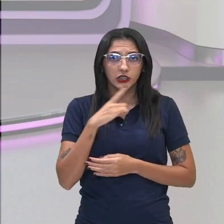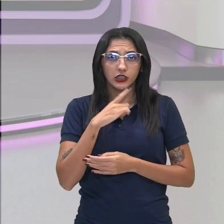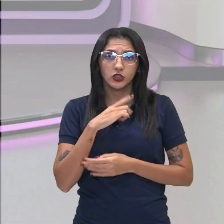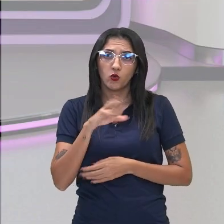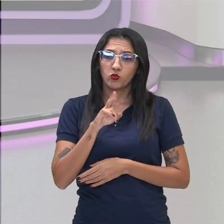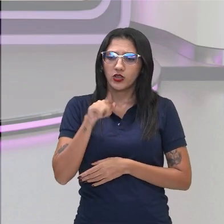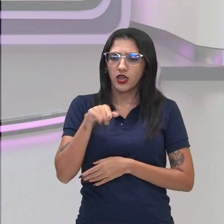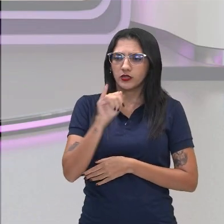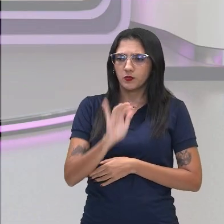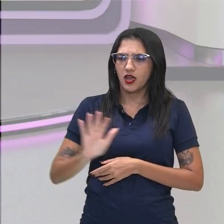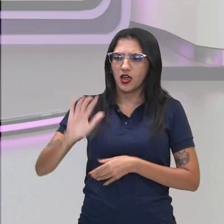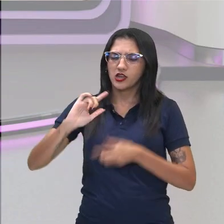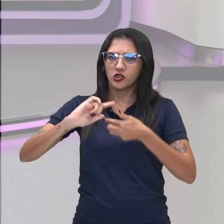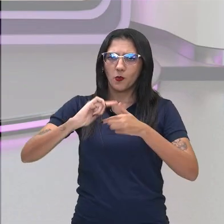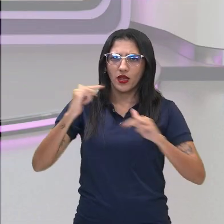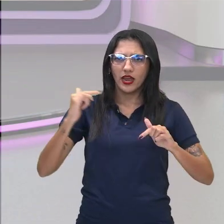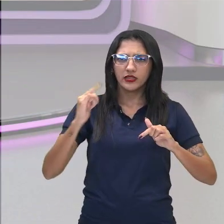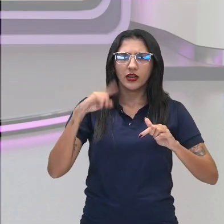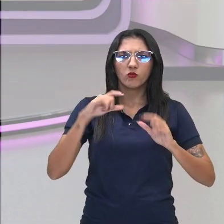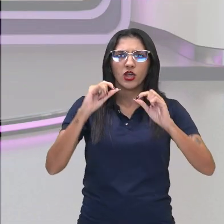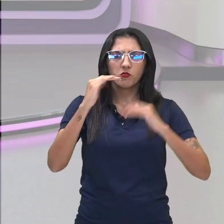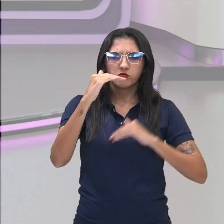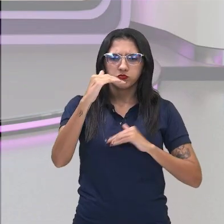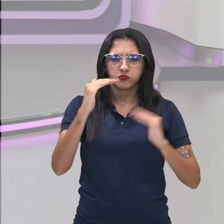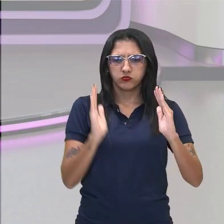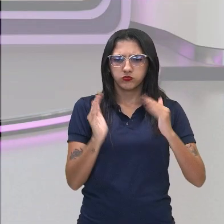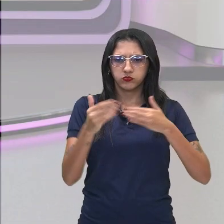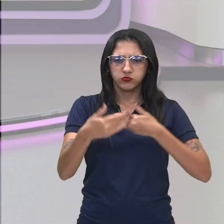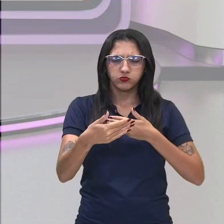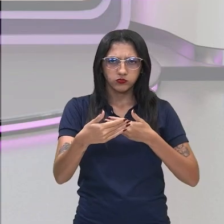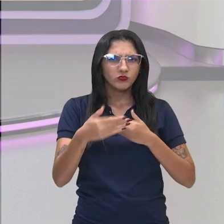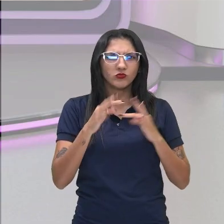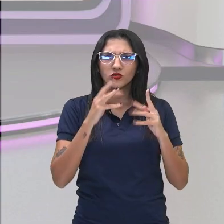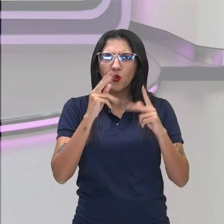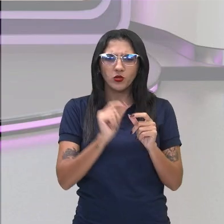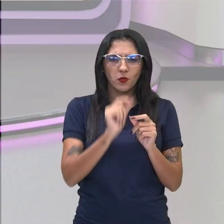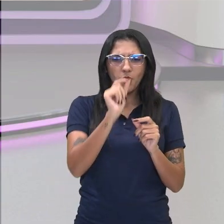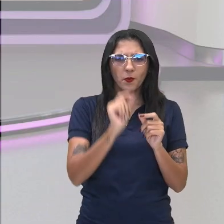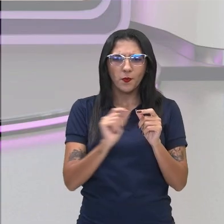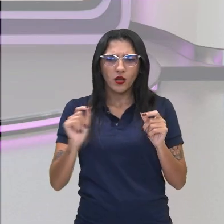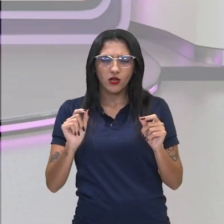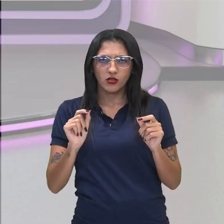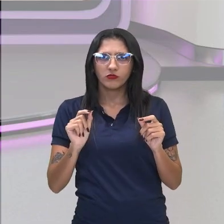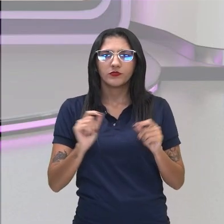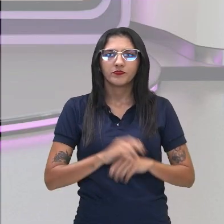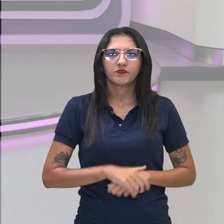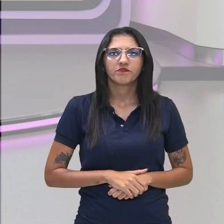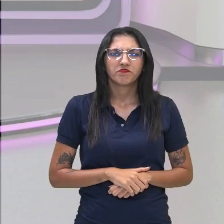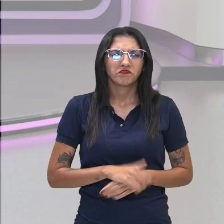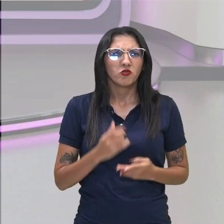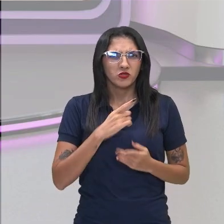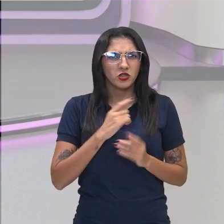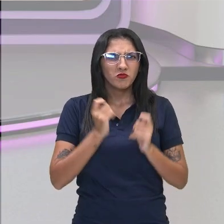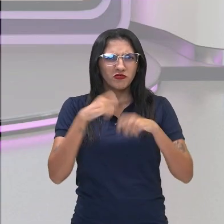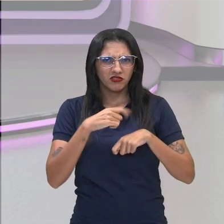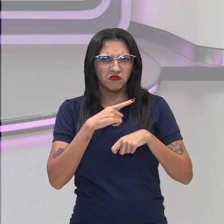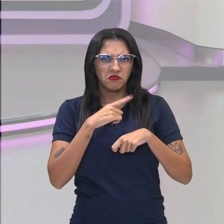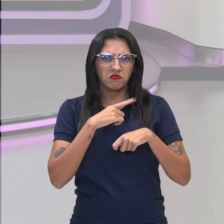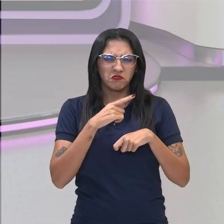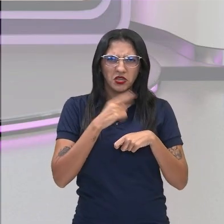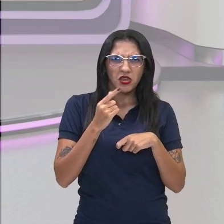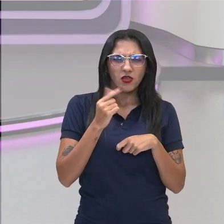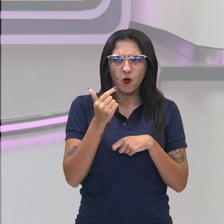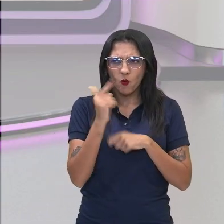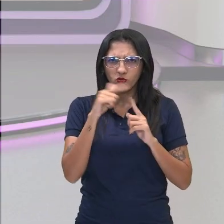polígono, ela vai ser uma figura fechada, né? Todas as linhas delas serão fechadas. Professor, e tem como a gente ter linha poligonal